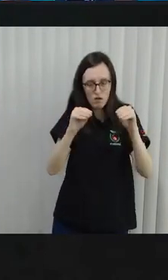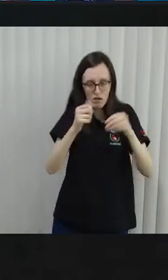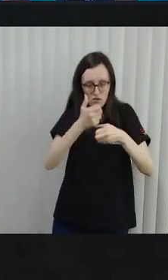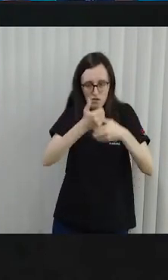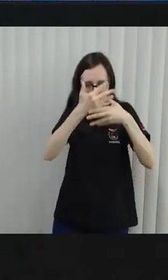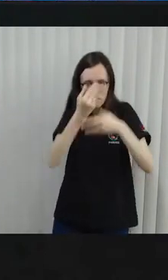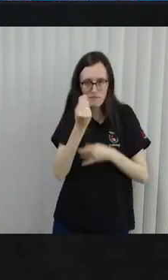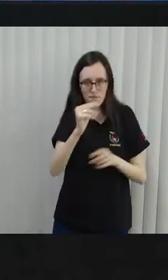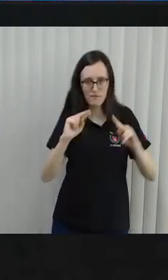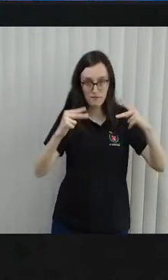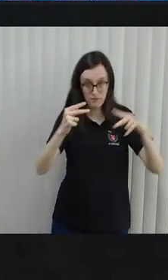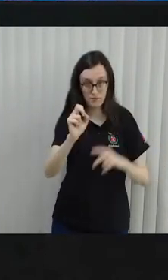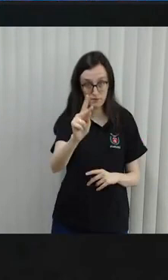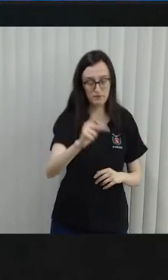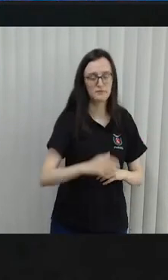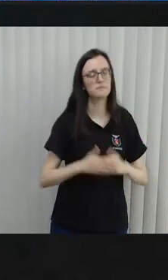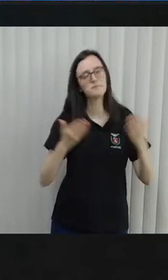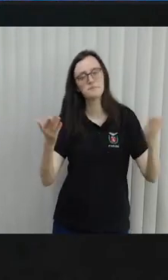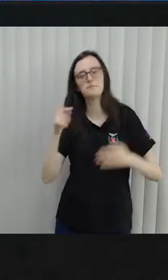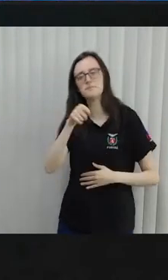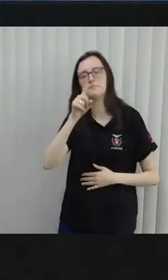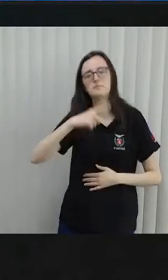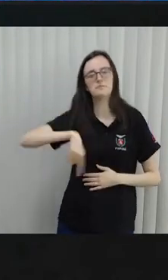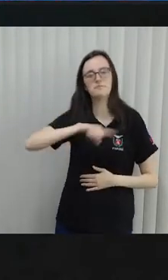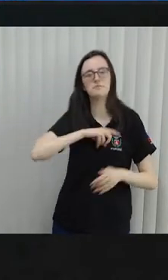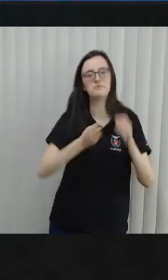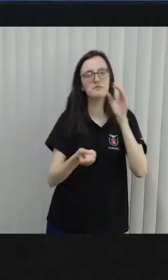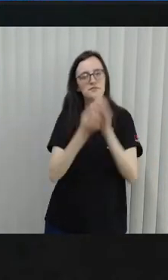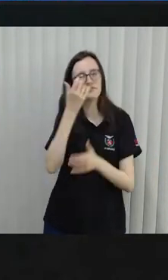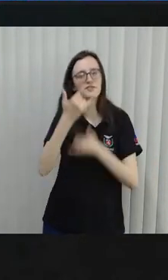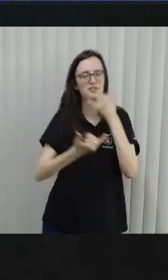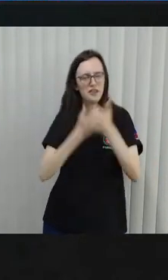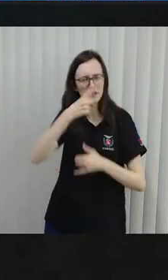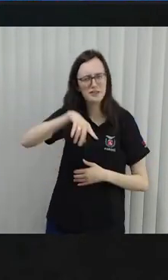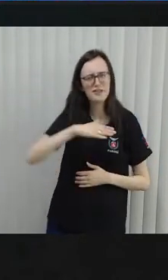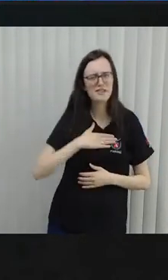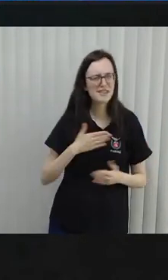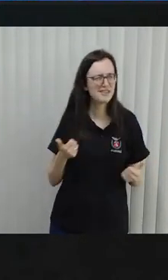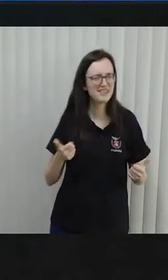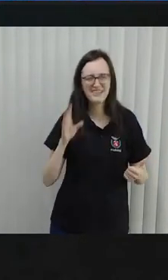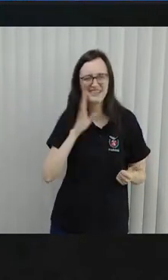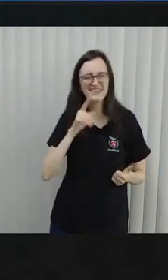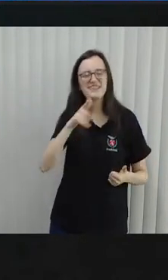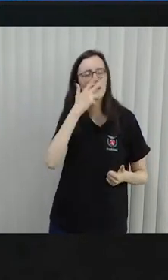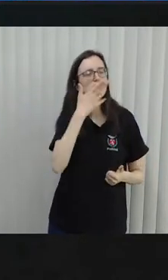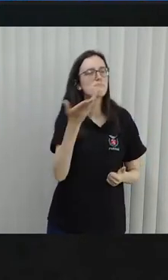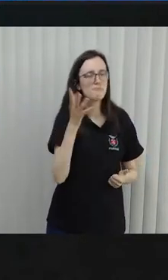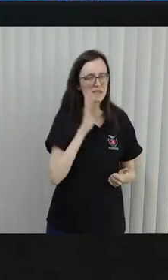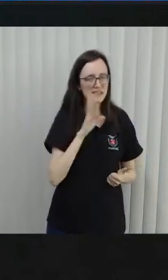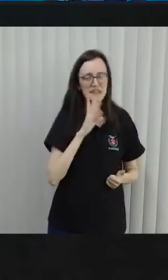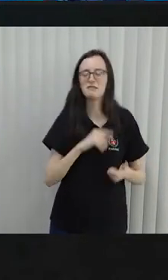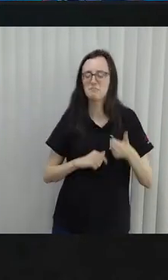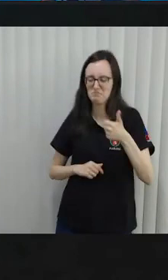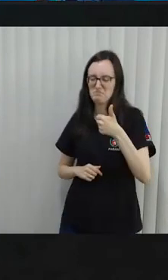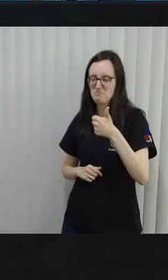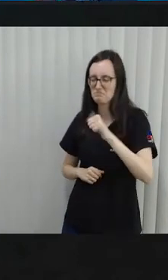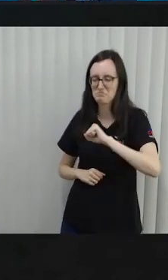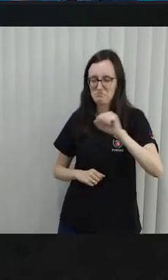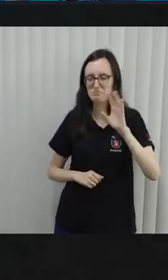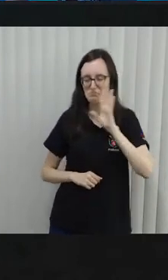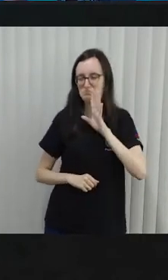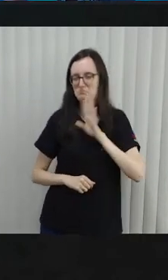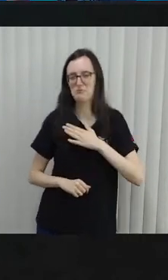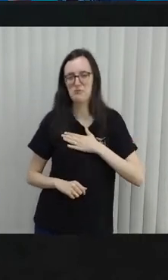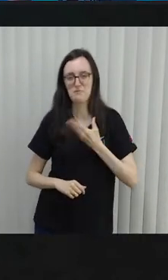Beleza? Bom, e essa é a nossa ideia. Criamos aí o Dino com o Scratch. Vocês gostaram? Foi bacana? O que você achou, Marcelo? Legal, cara? Foi. Ficou da hora, assim. É